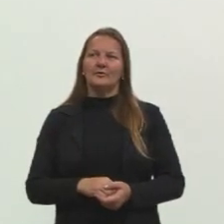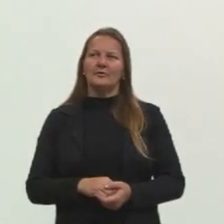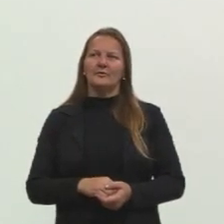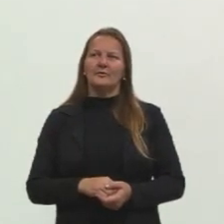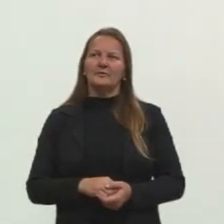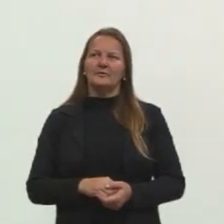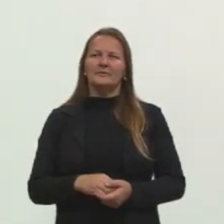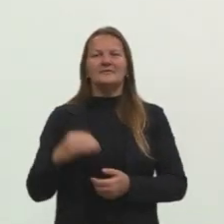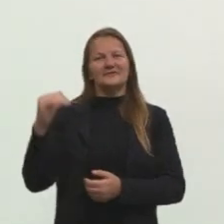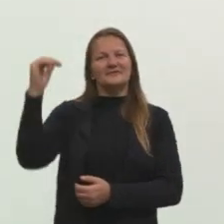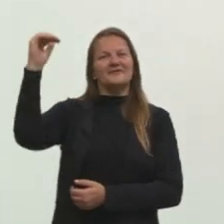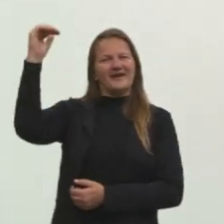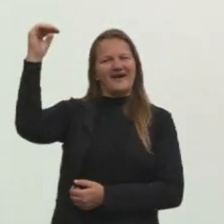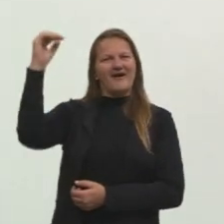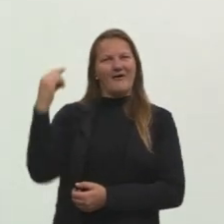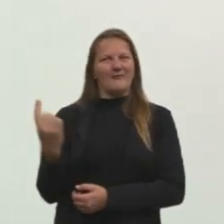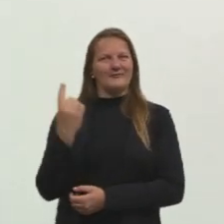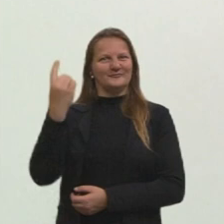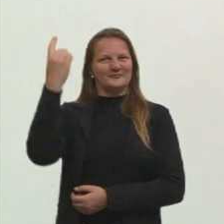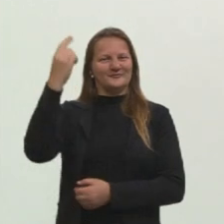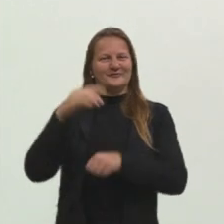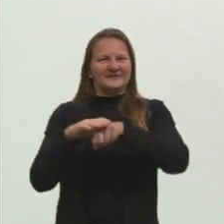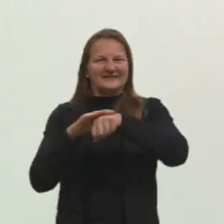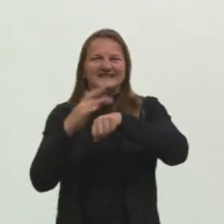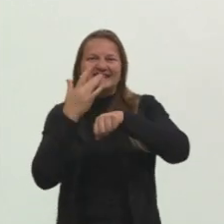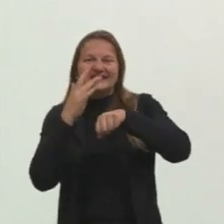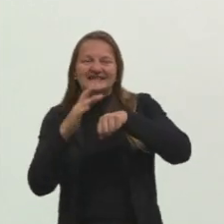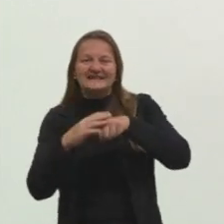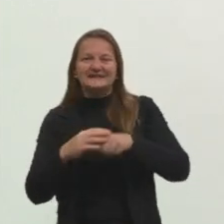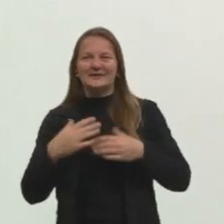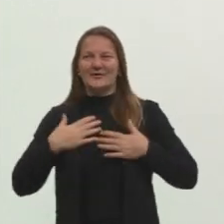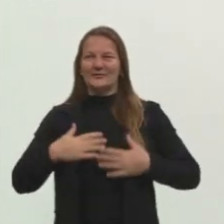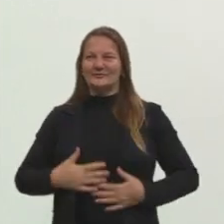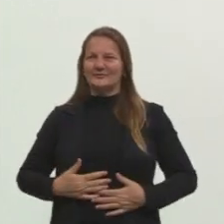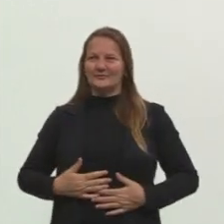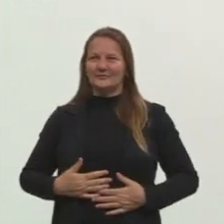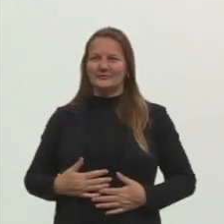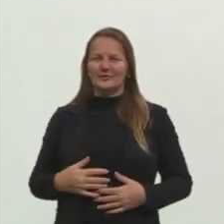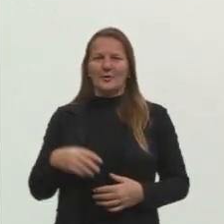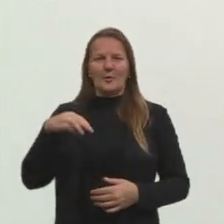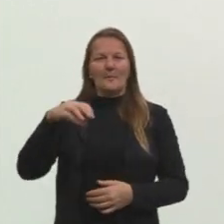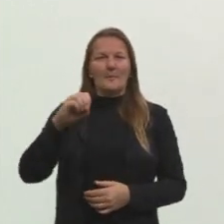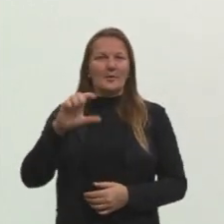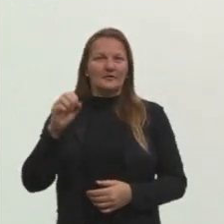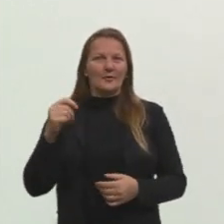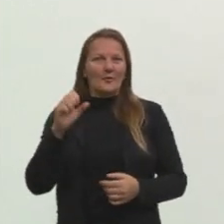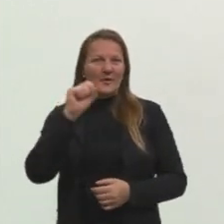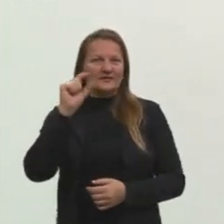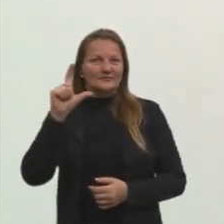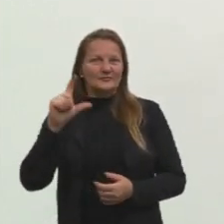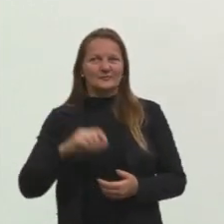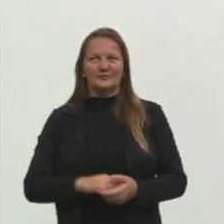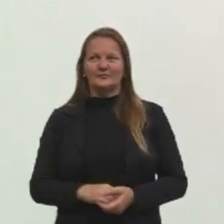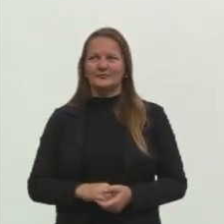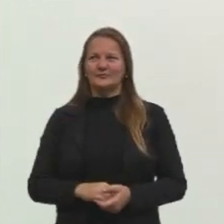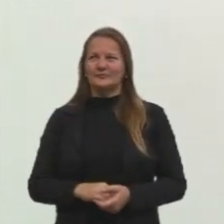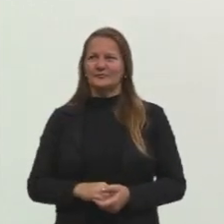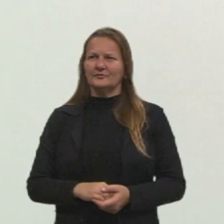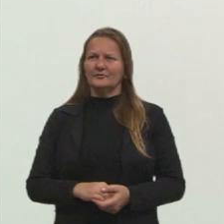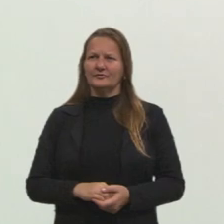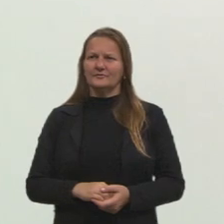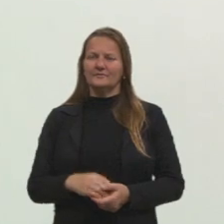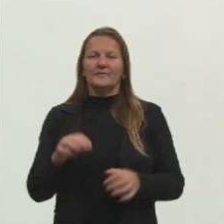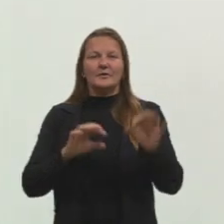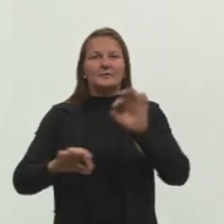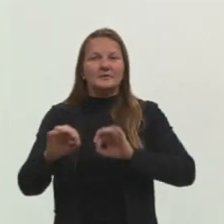estatura alta pele branca estou usando um moletom de cor azul então nós